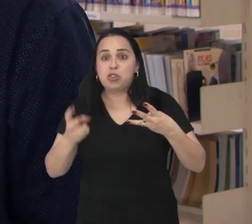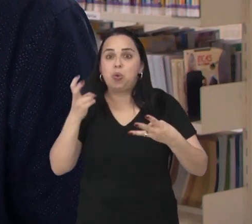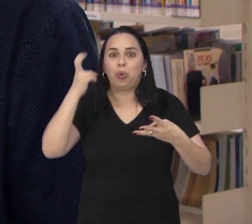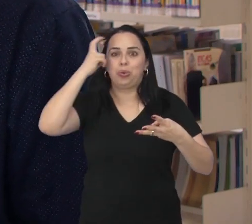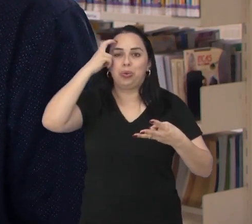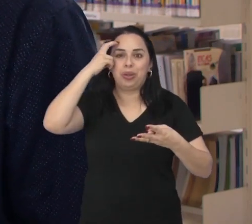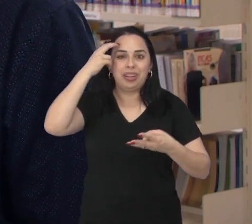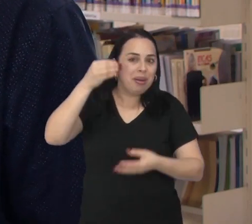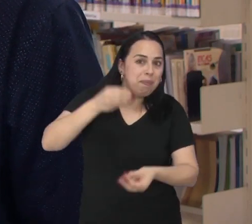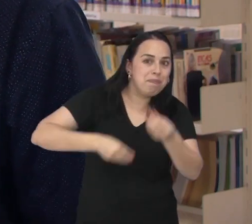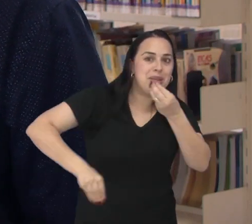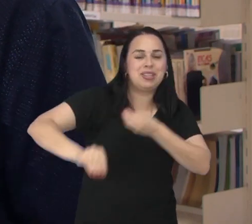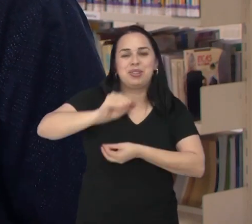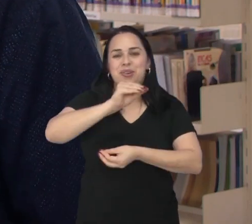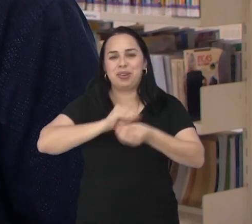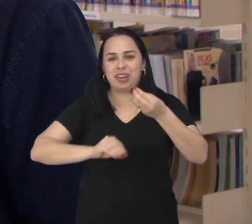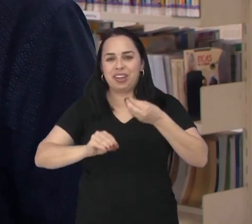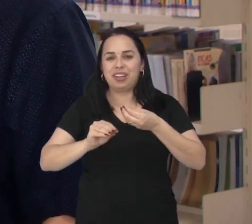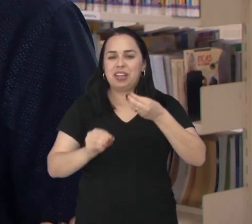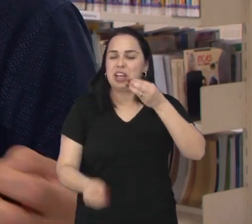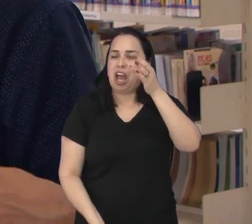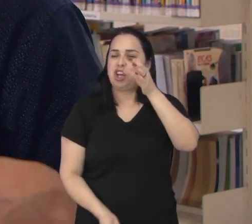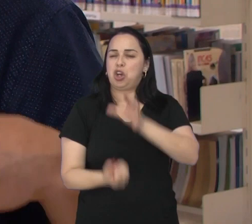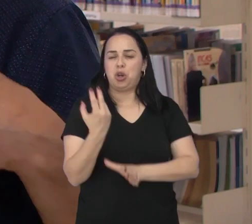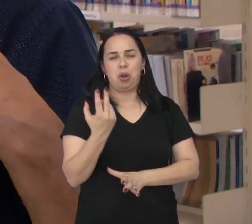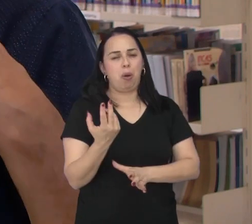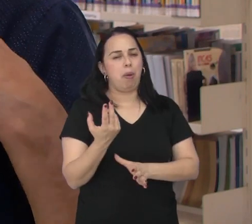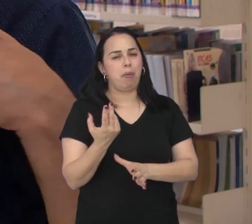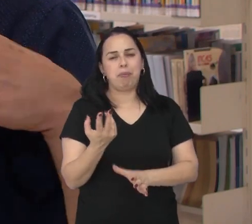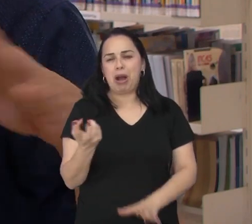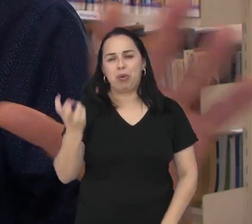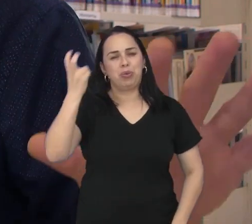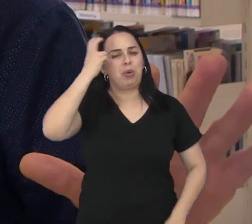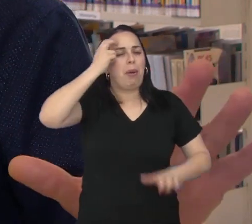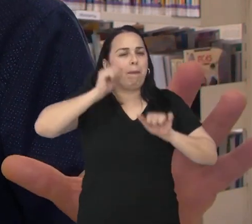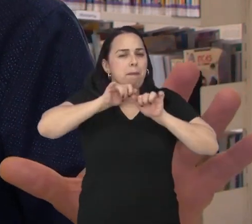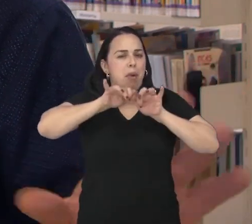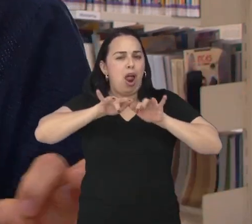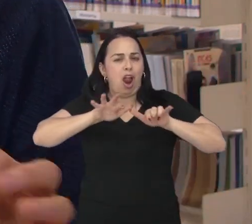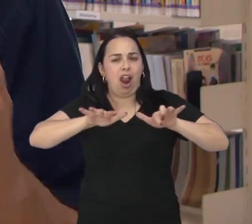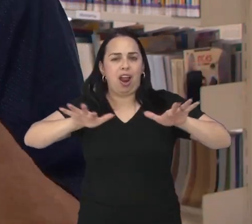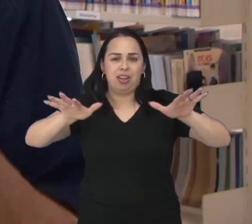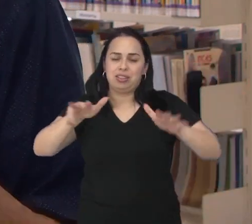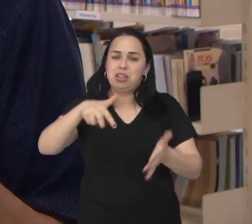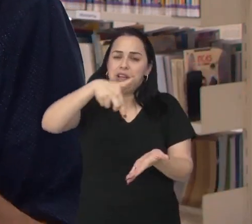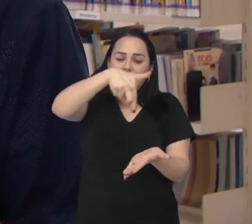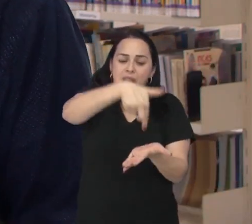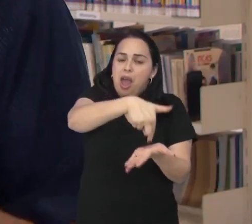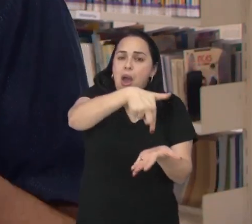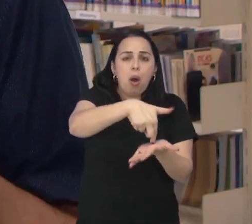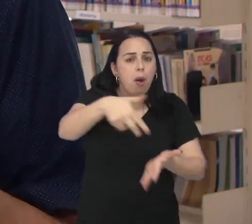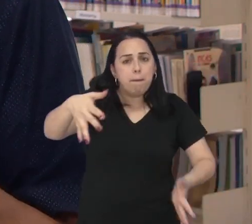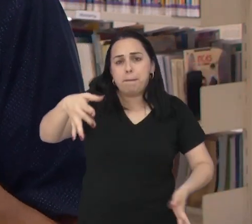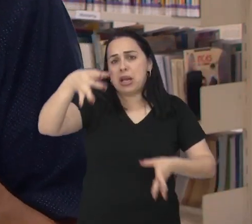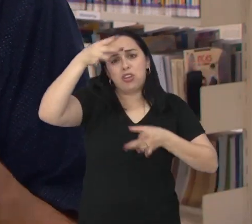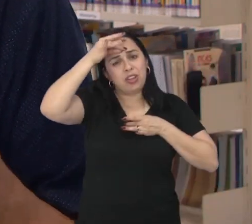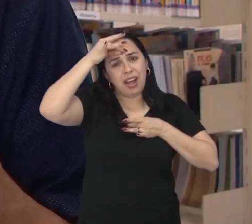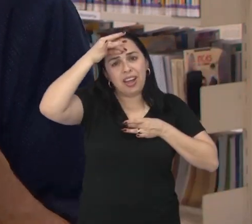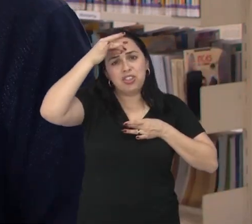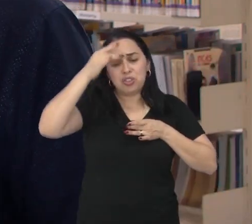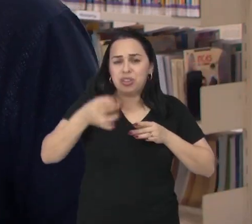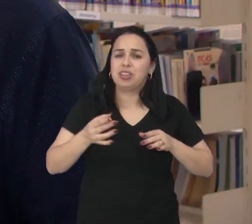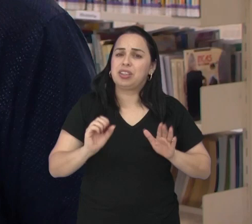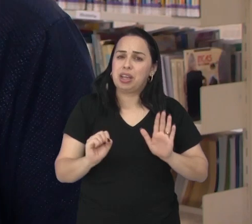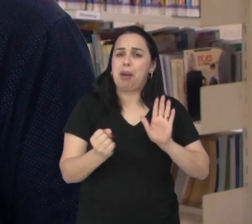três culturas, nasceu uma riqueza simbólica que está espalhada pelo Brasil inteiro. O Saci é só